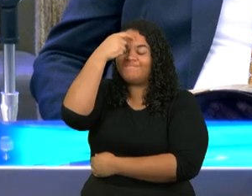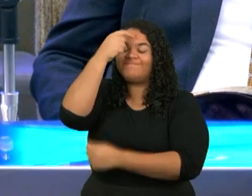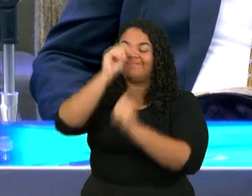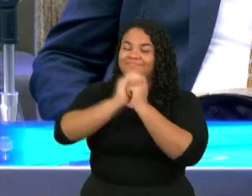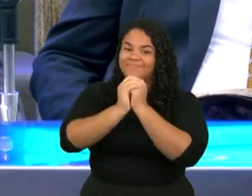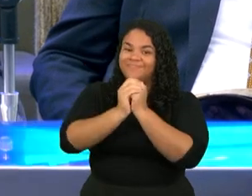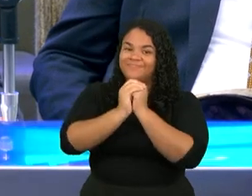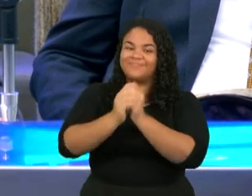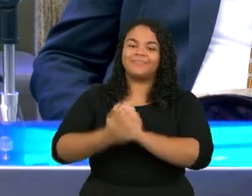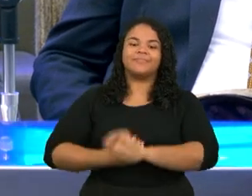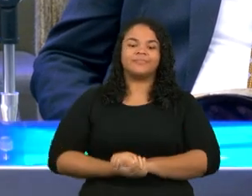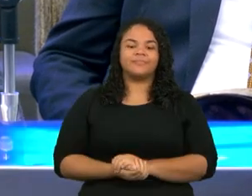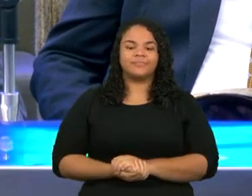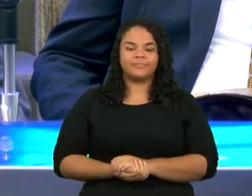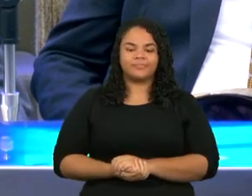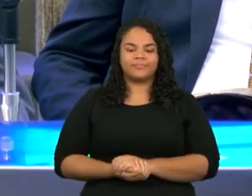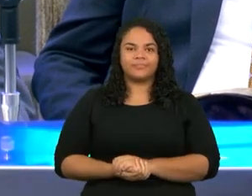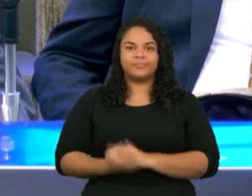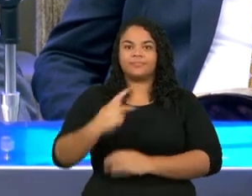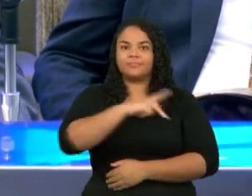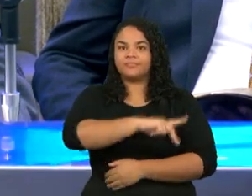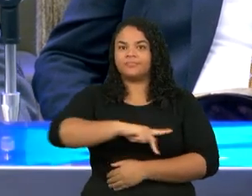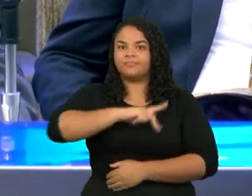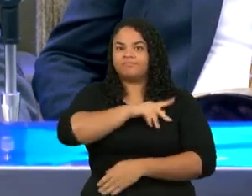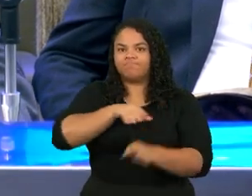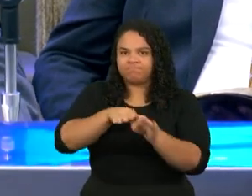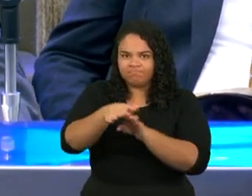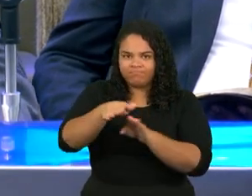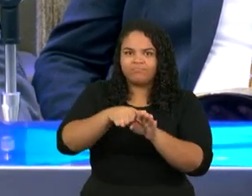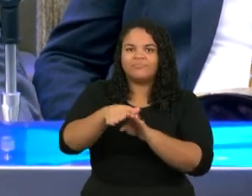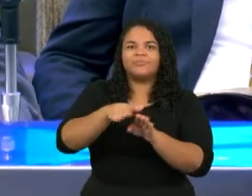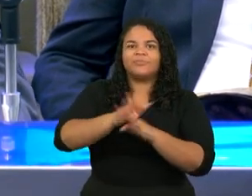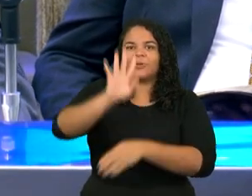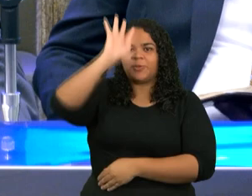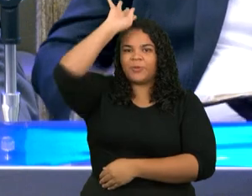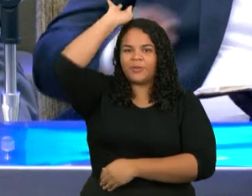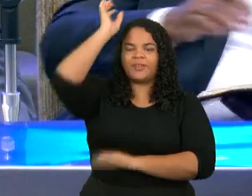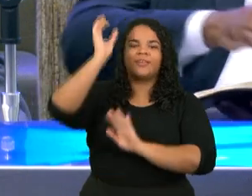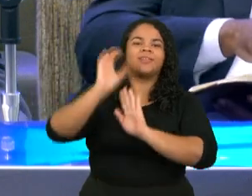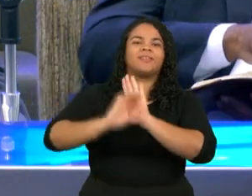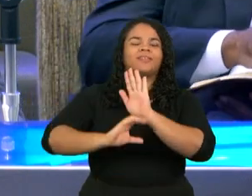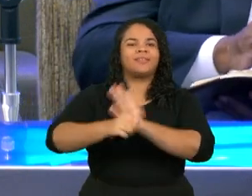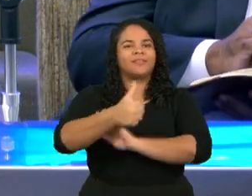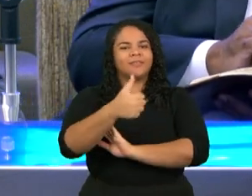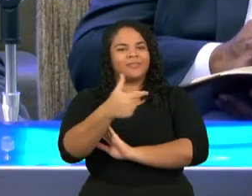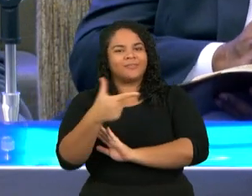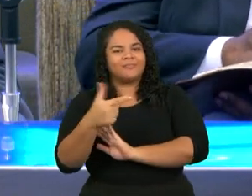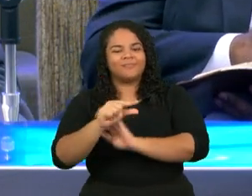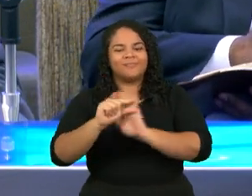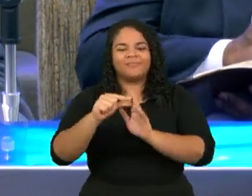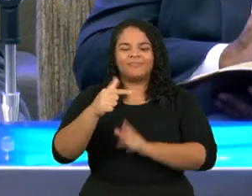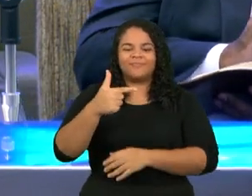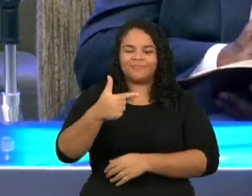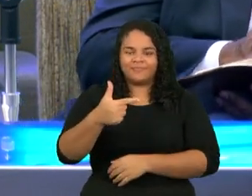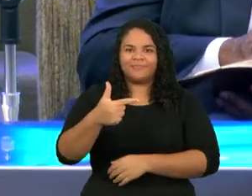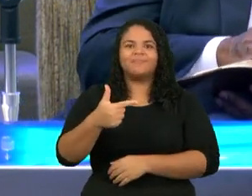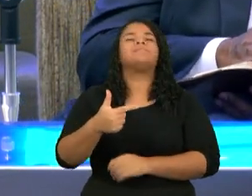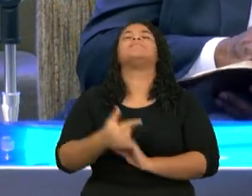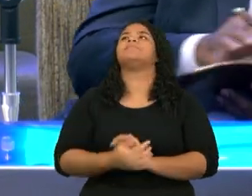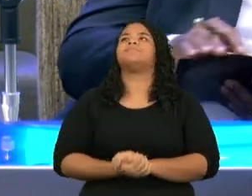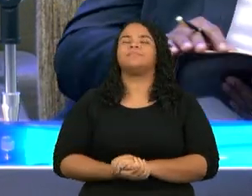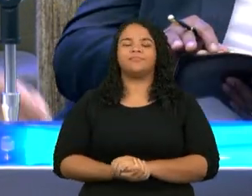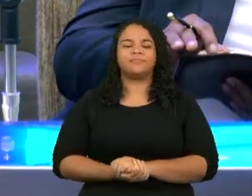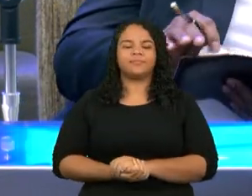nossa mente e é isso que Paulo diz escrevendo aos romanos no capítulo 12 Versículo 2 em diante